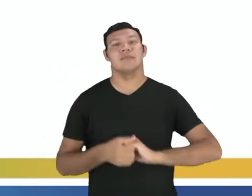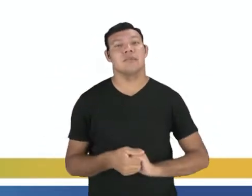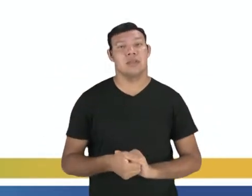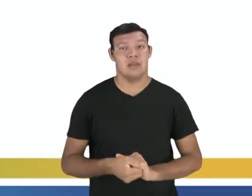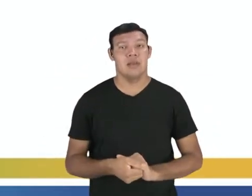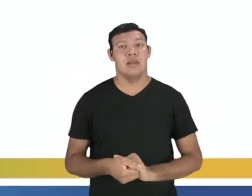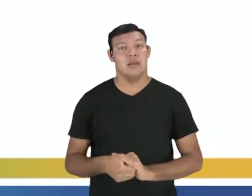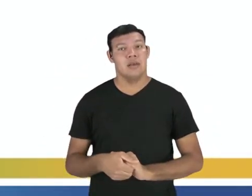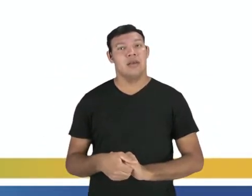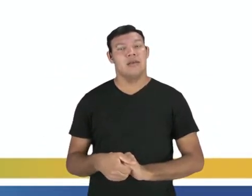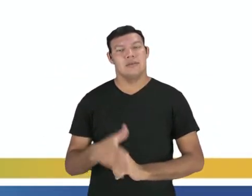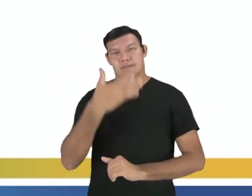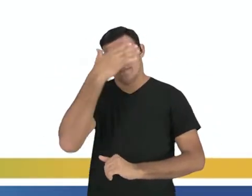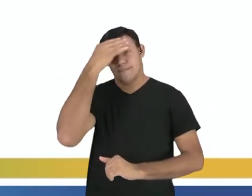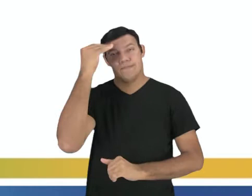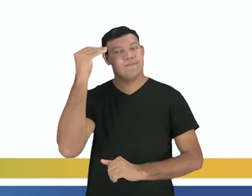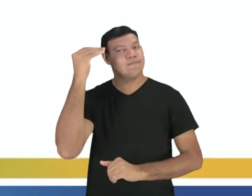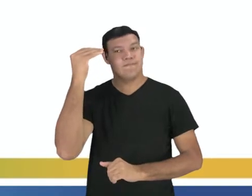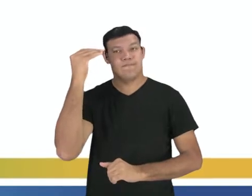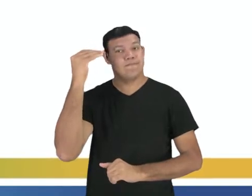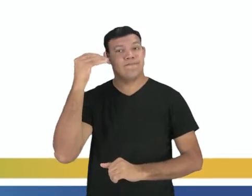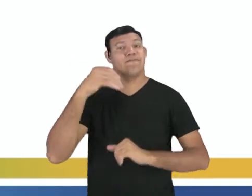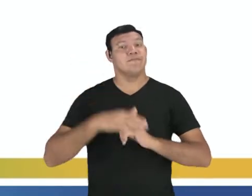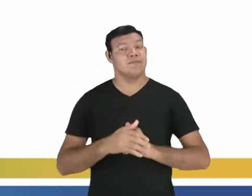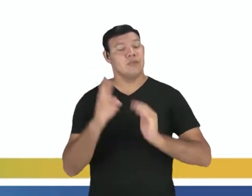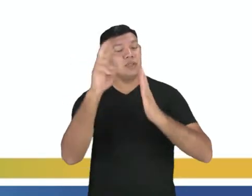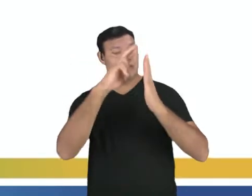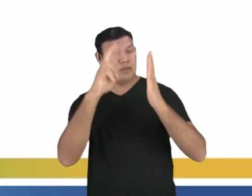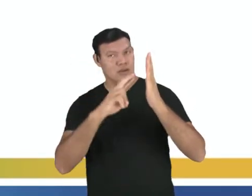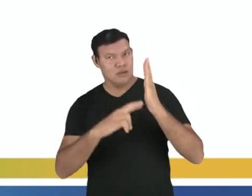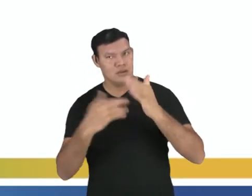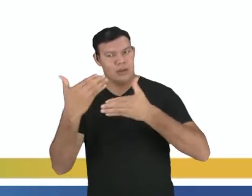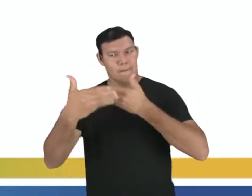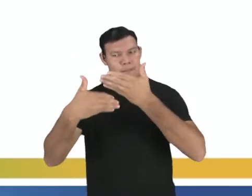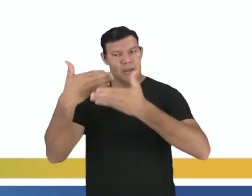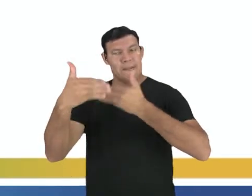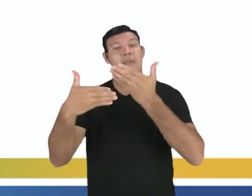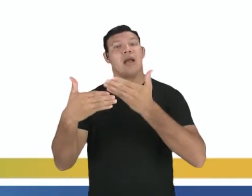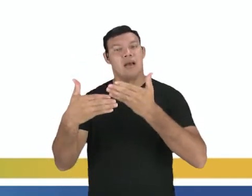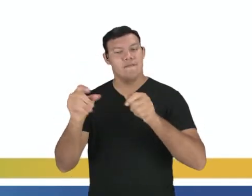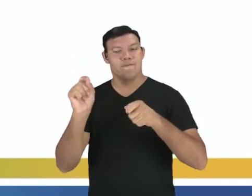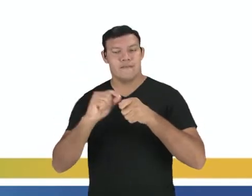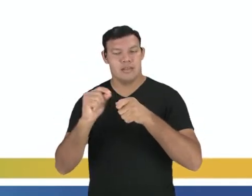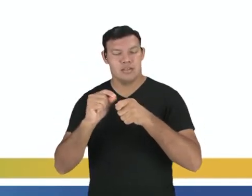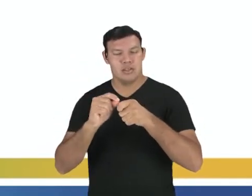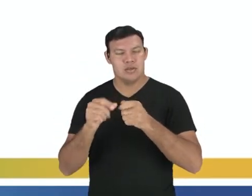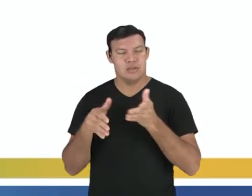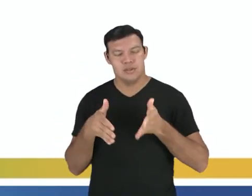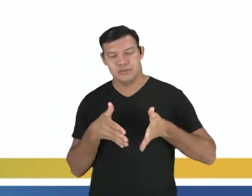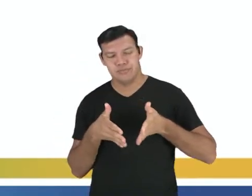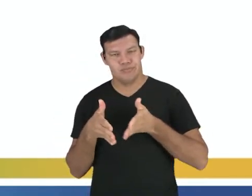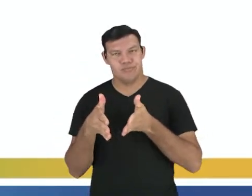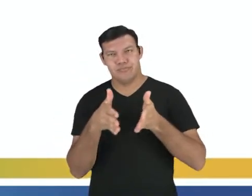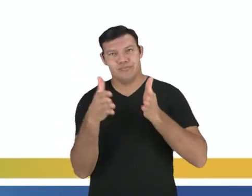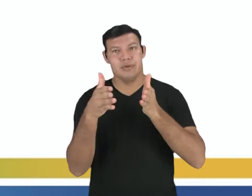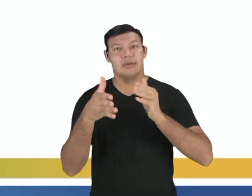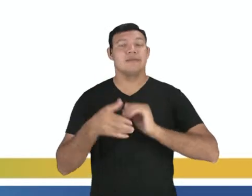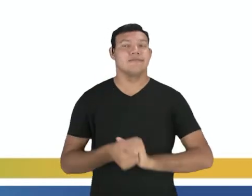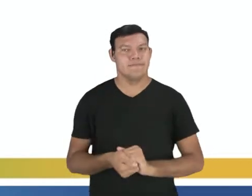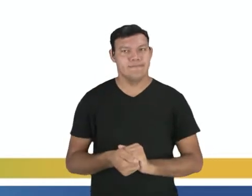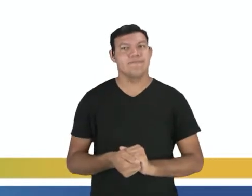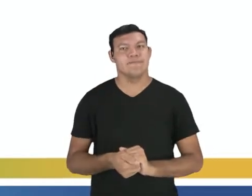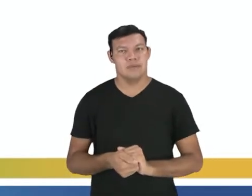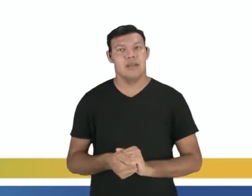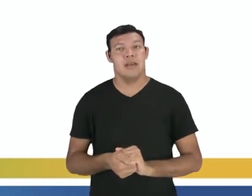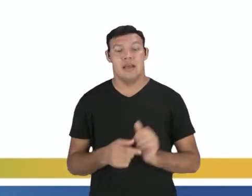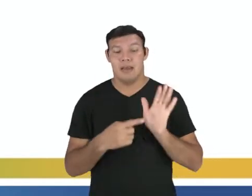quê? Que você, no decorrer da sua redação, você está construindo um caminho. Você apresentou, deu o